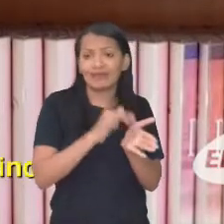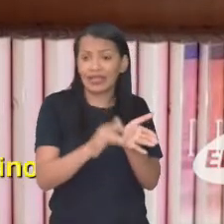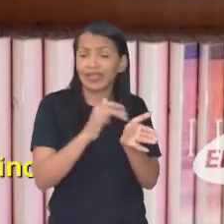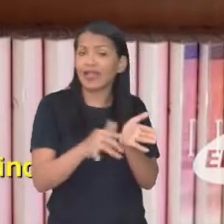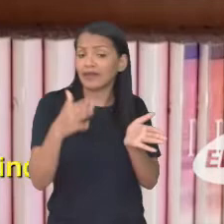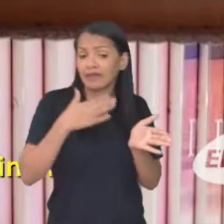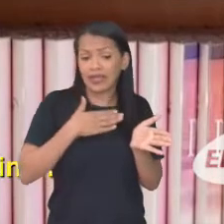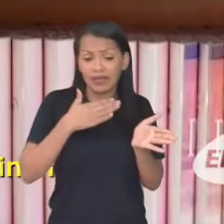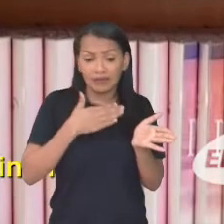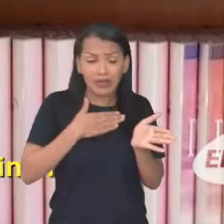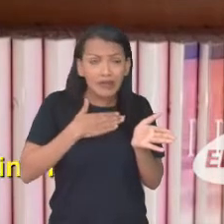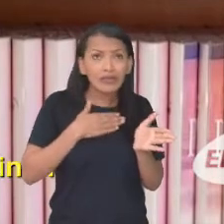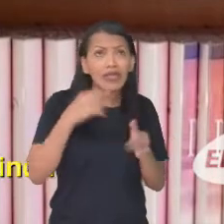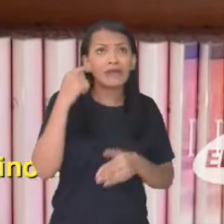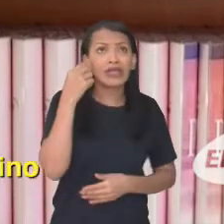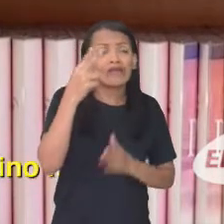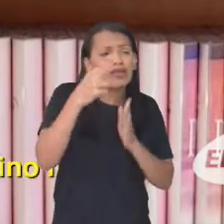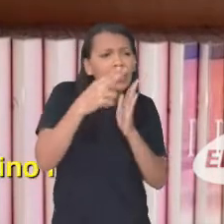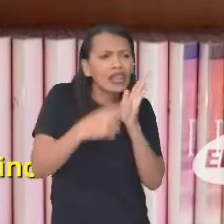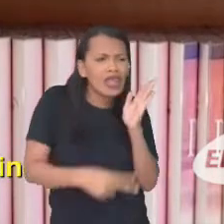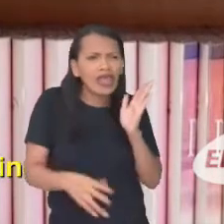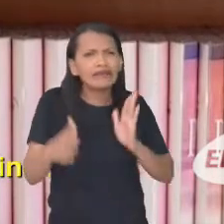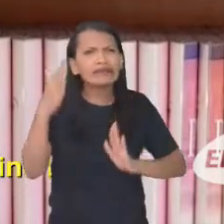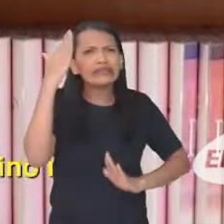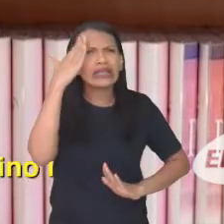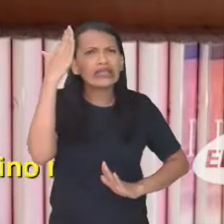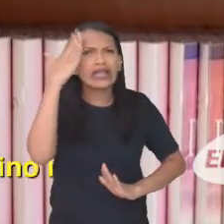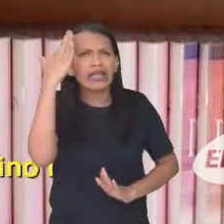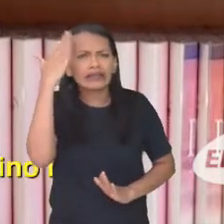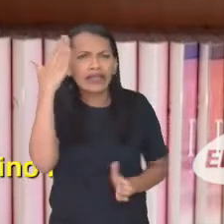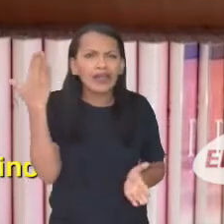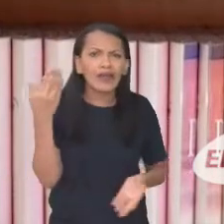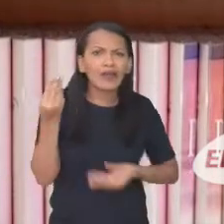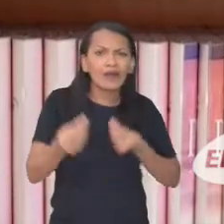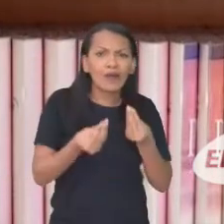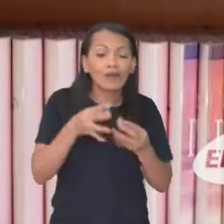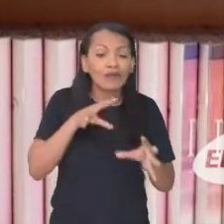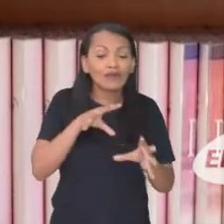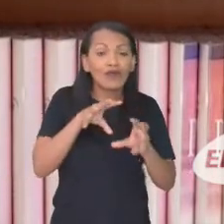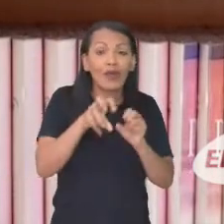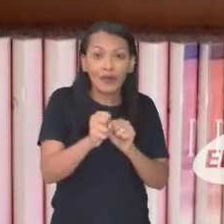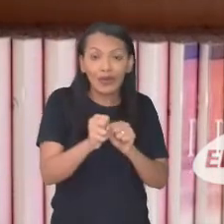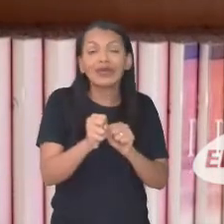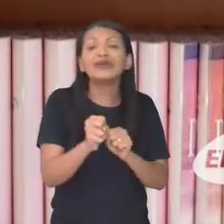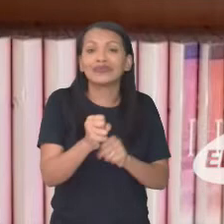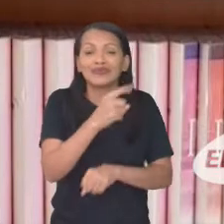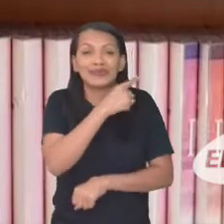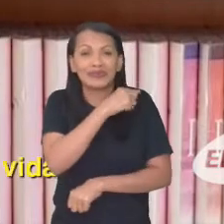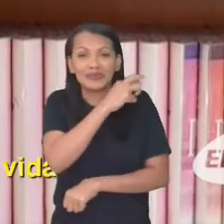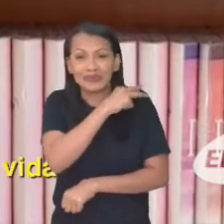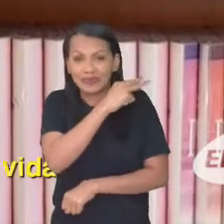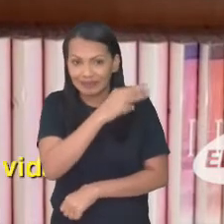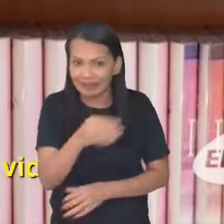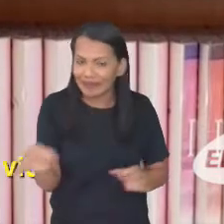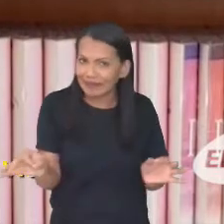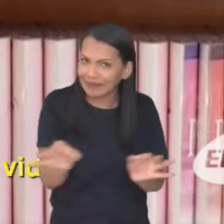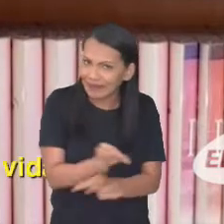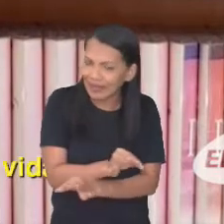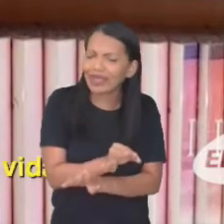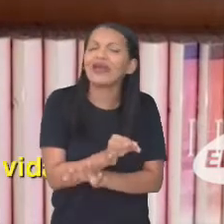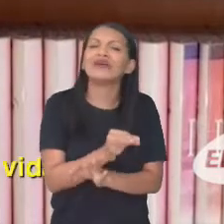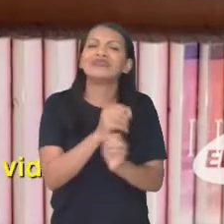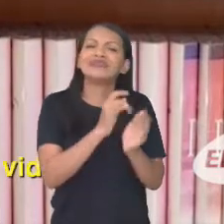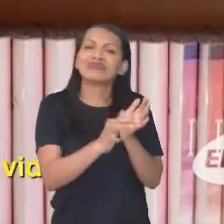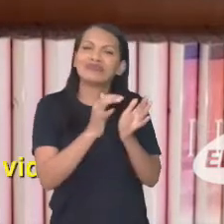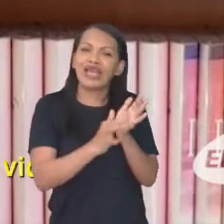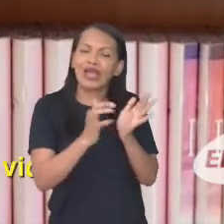assim, a minha forma de ler, de concluir, por exemplo, o ensino médio, que eu concluí através do Braille. Então, foi algo bem inovador